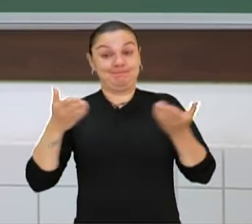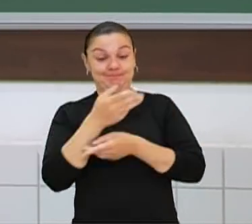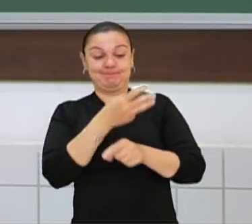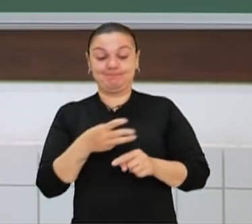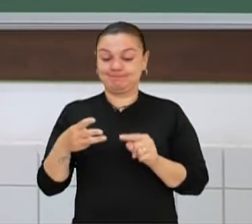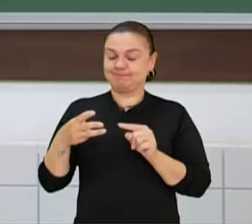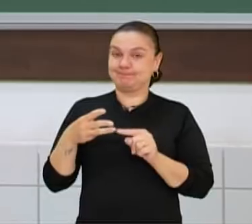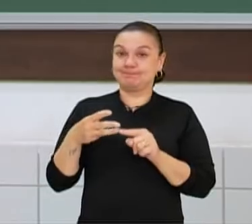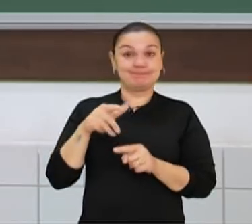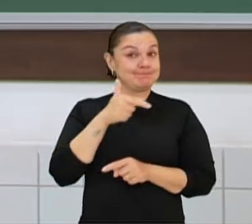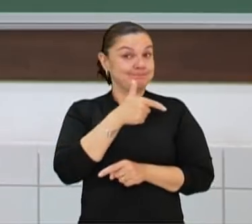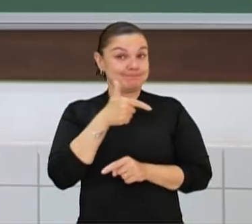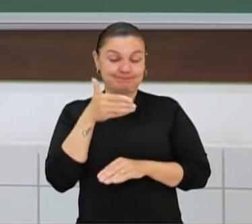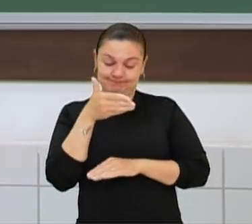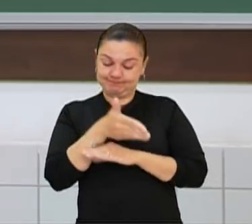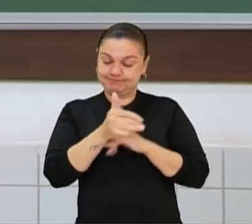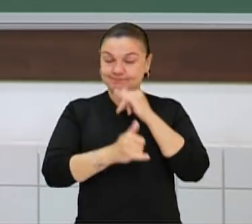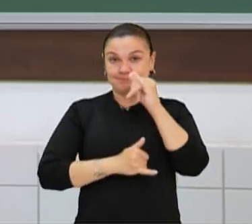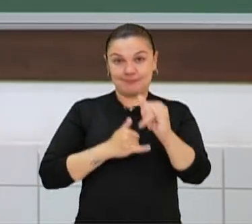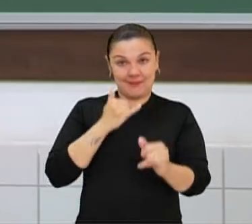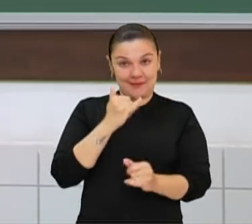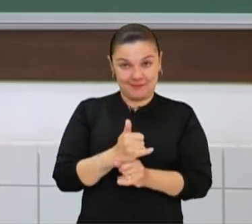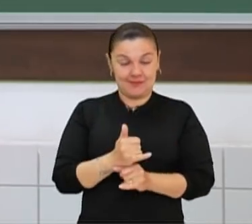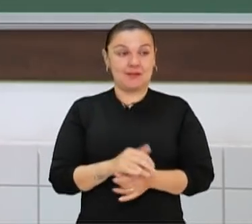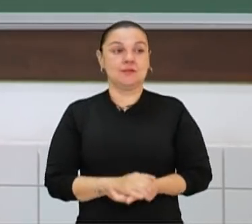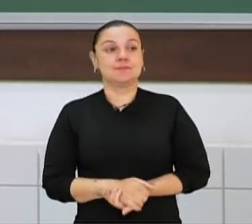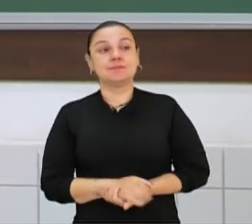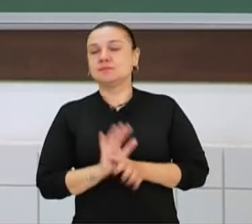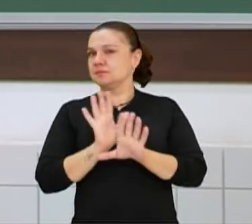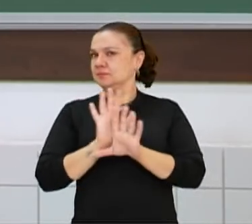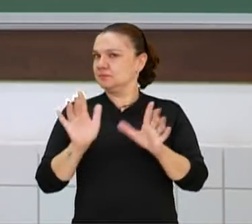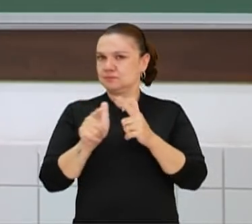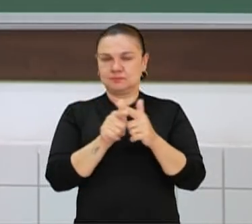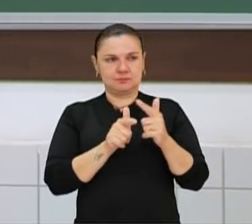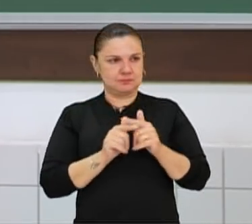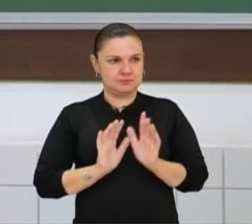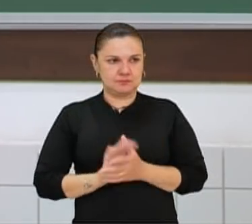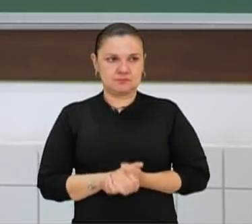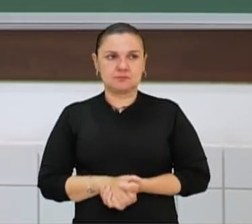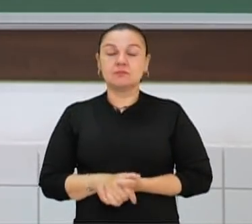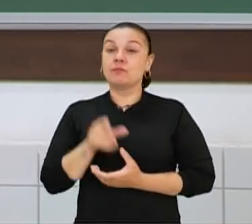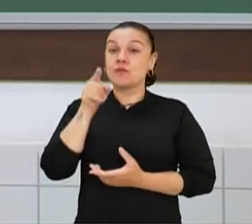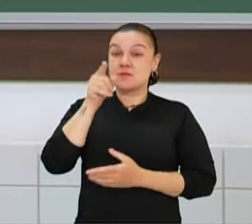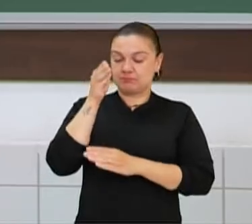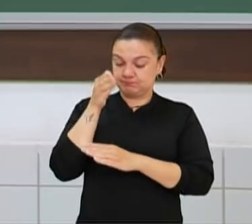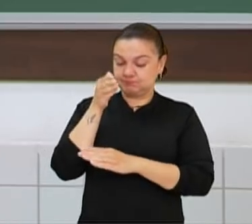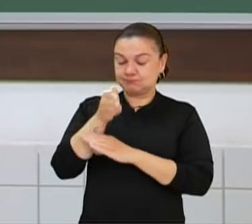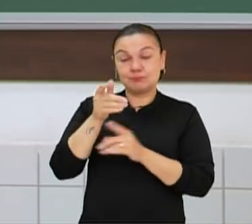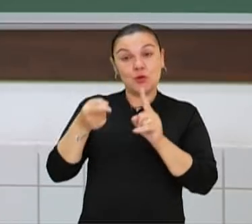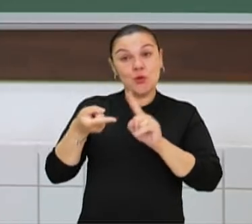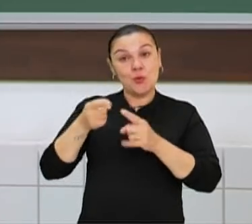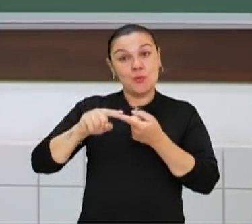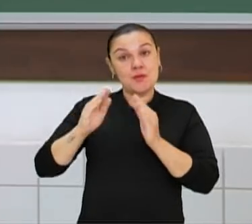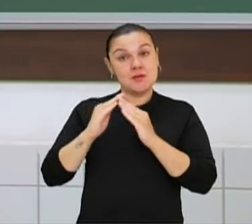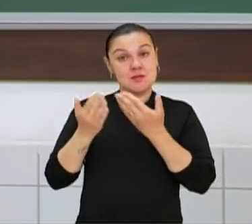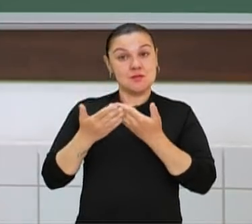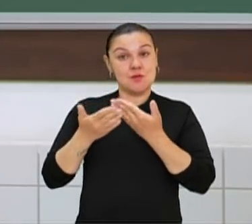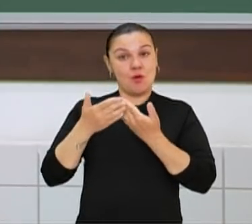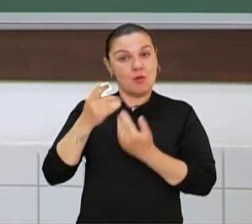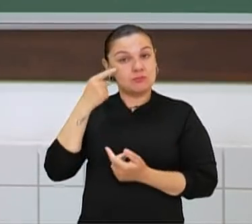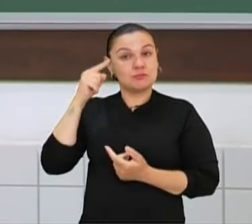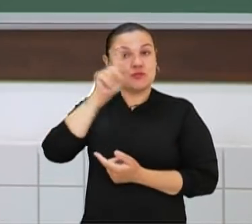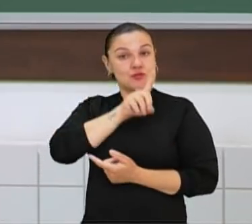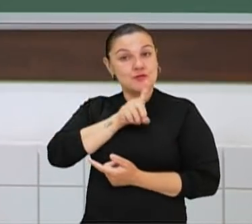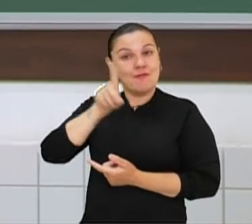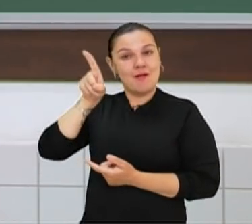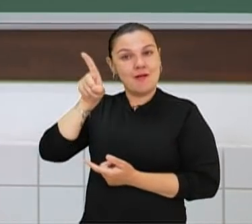essa possibilidade, porque você está sem acesso ao aplicativo ou à internet, não tem problema. Veja lá na sua escola qual é o